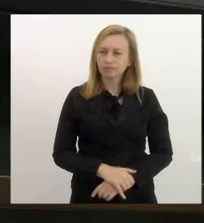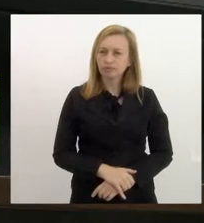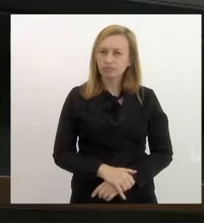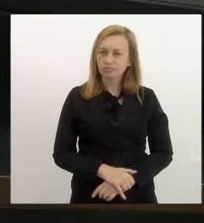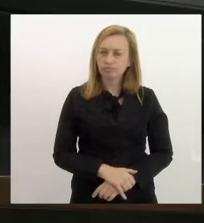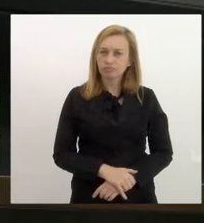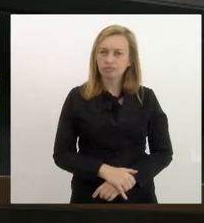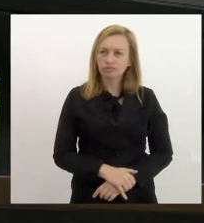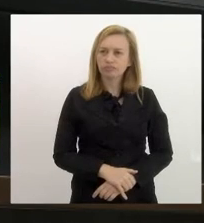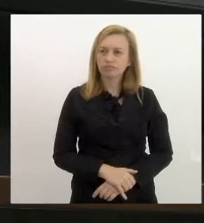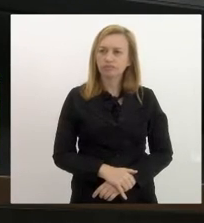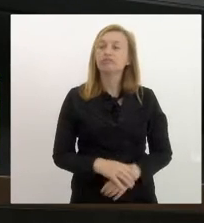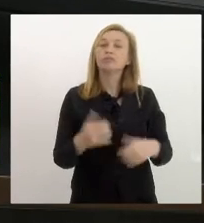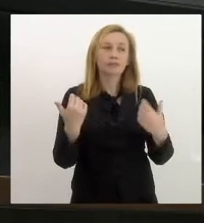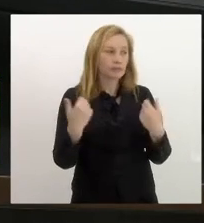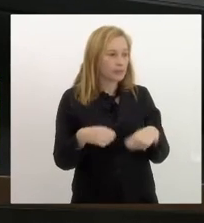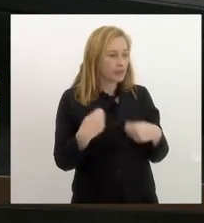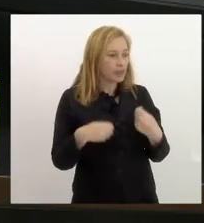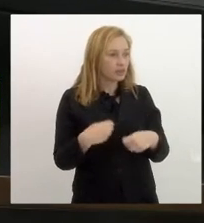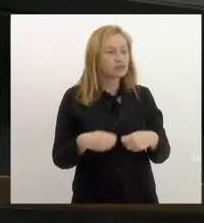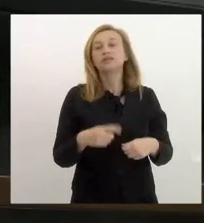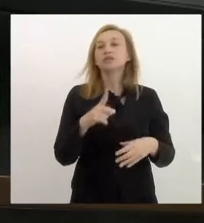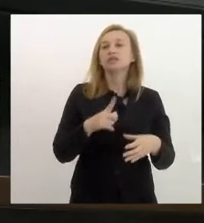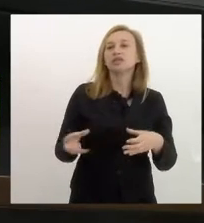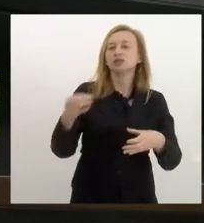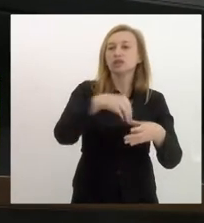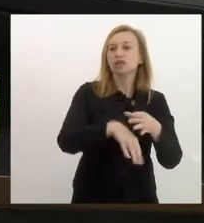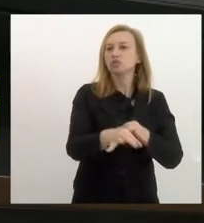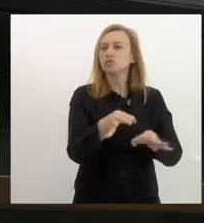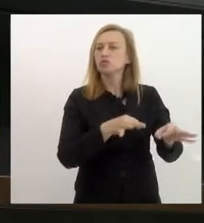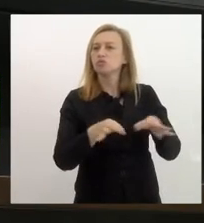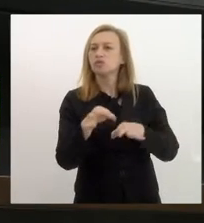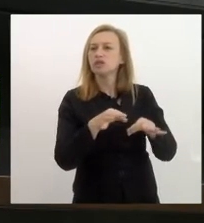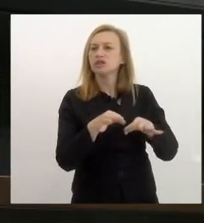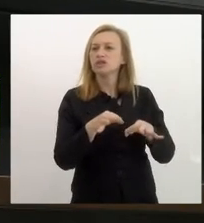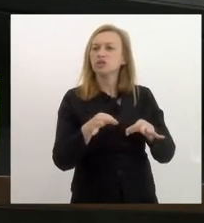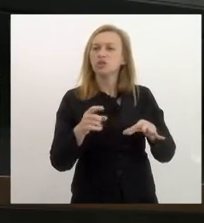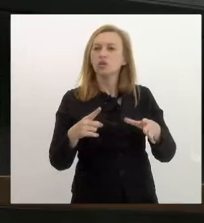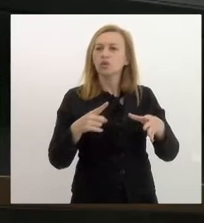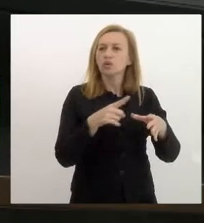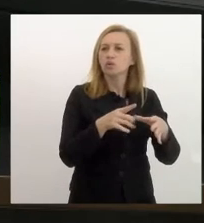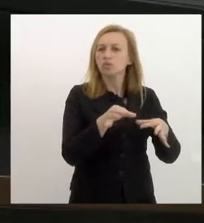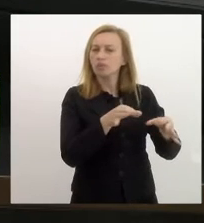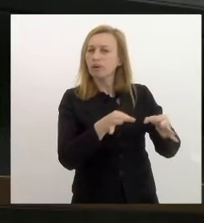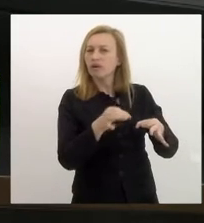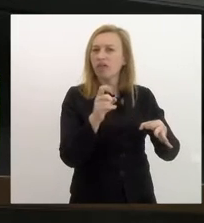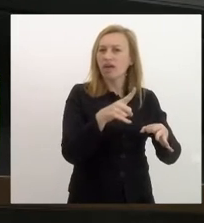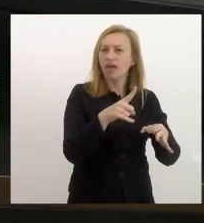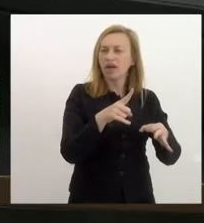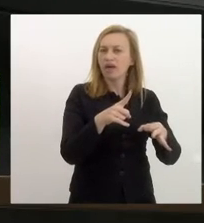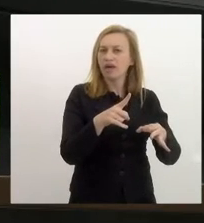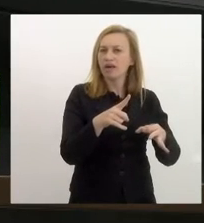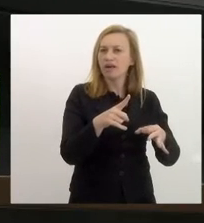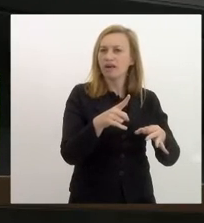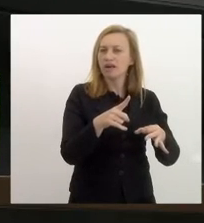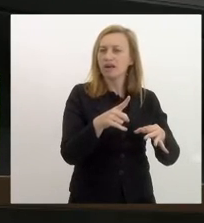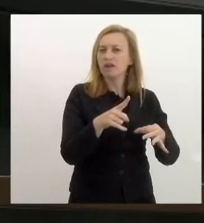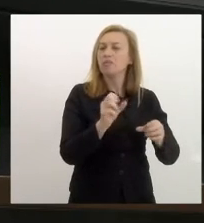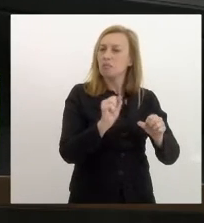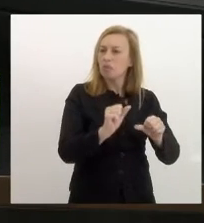apesar de ser necessário que esteja no plano o plano Ele é dinâmico então a cada dois anos